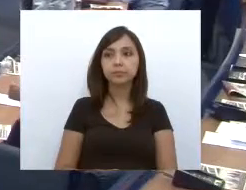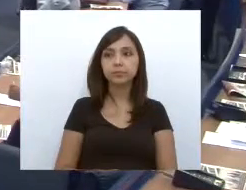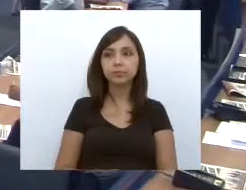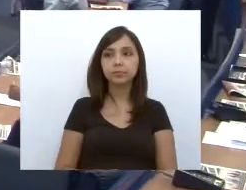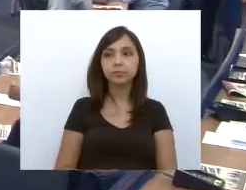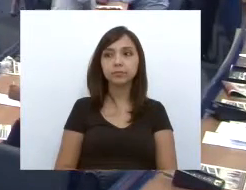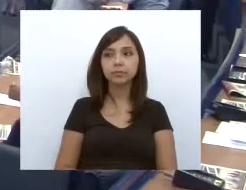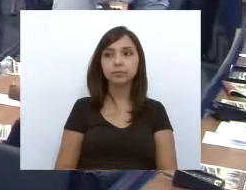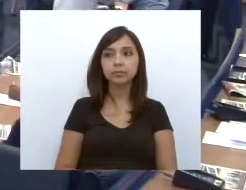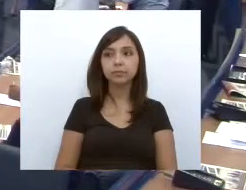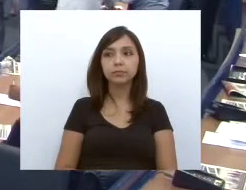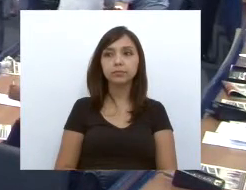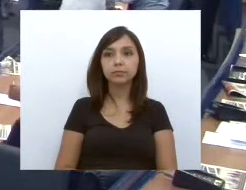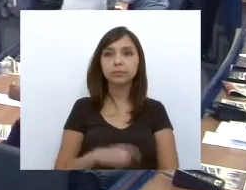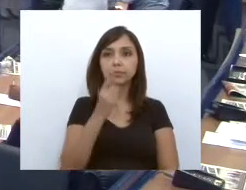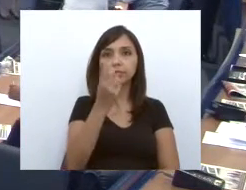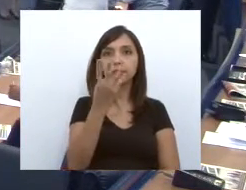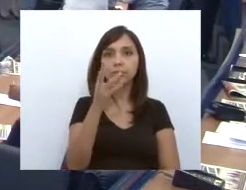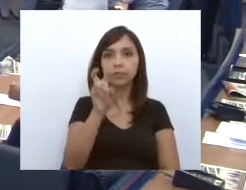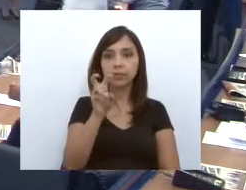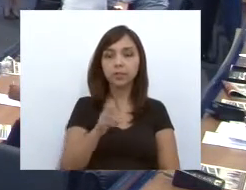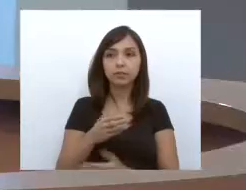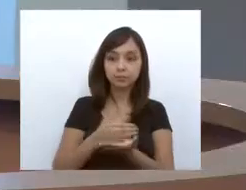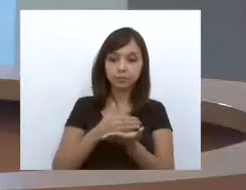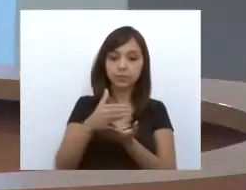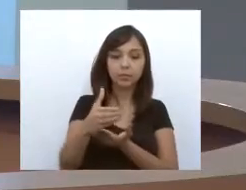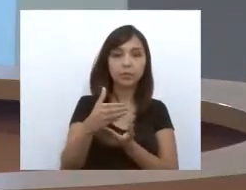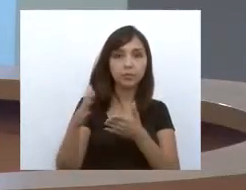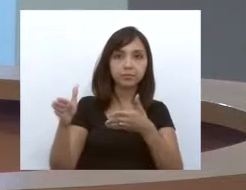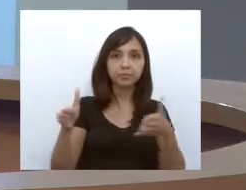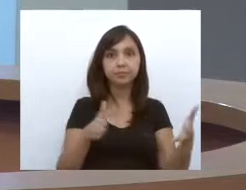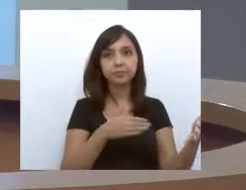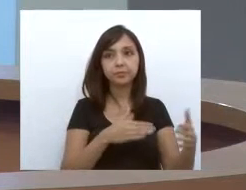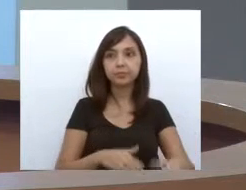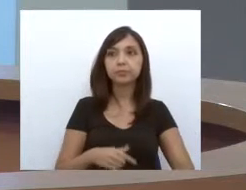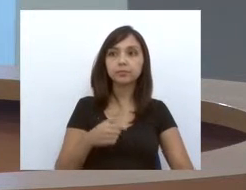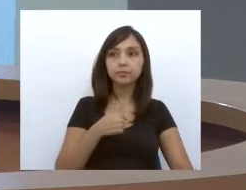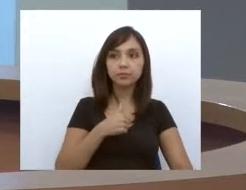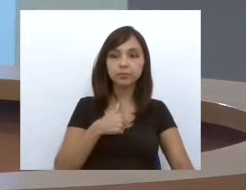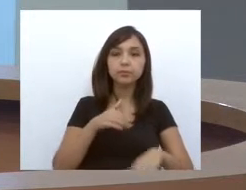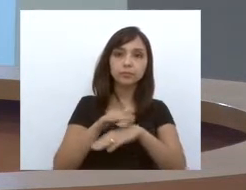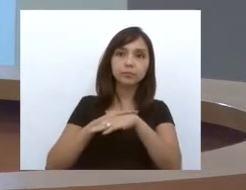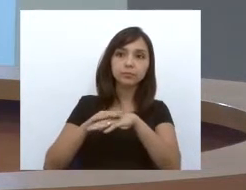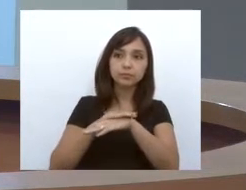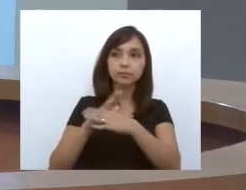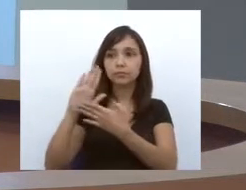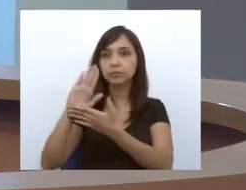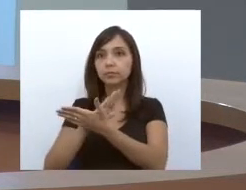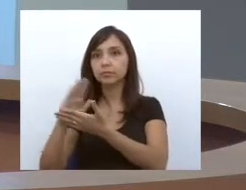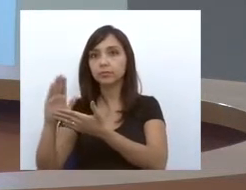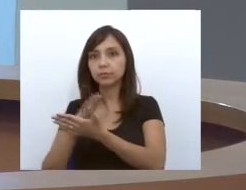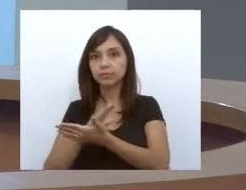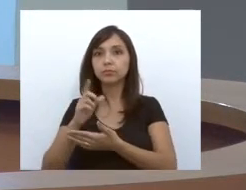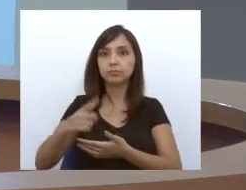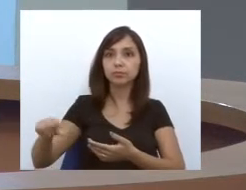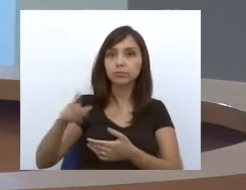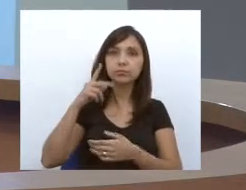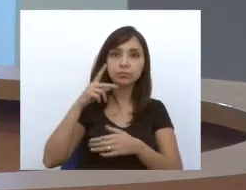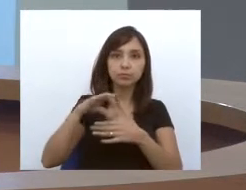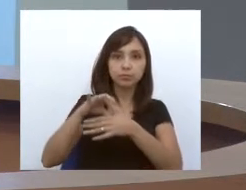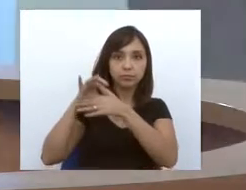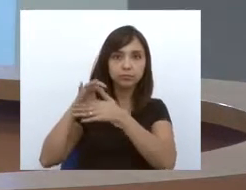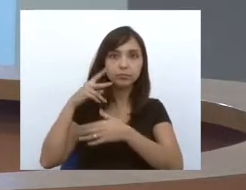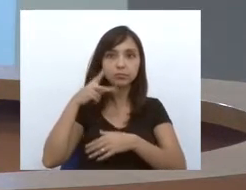Senhor presidente. 145 itens, vereador. Eu, no início da sessão, eu havia conversado com algumas lideranças partidárias